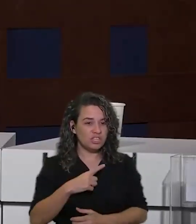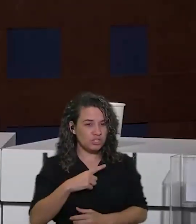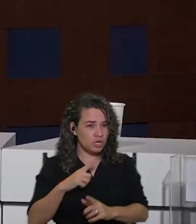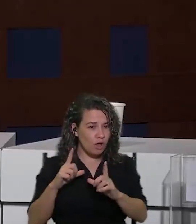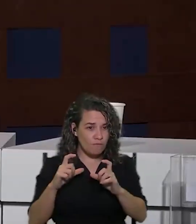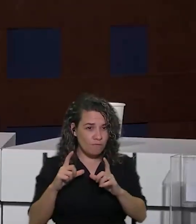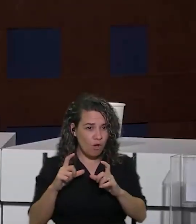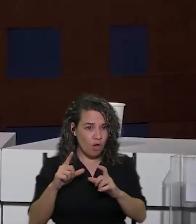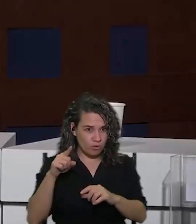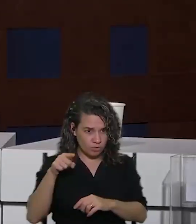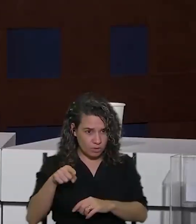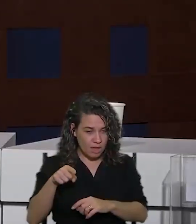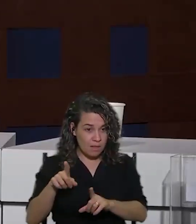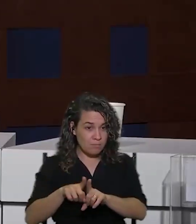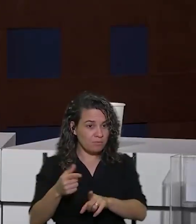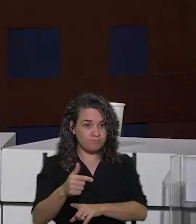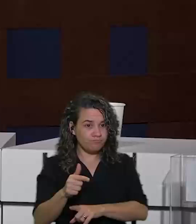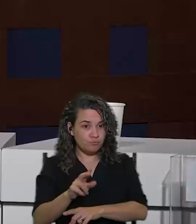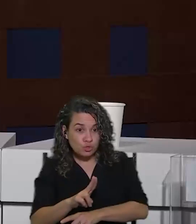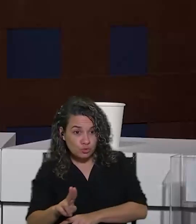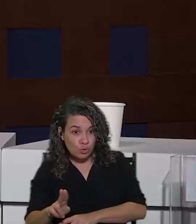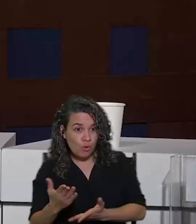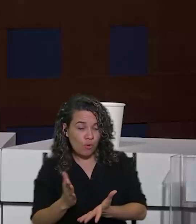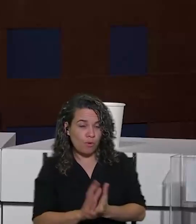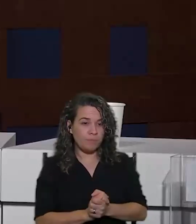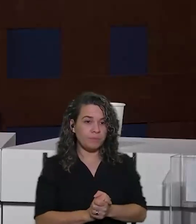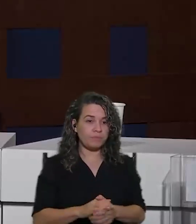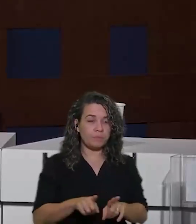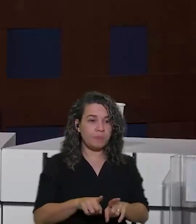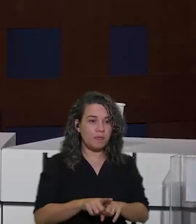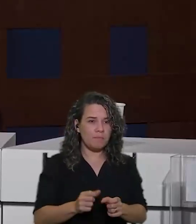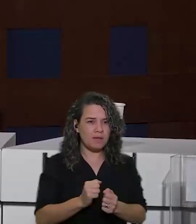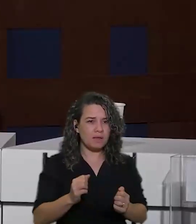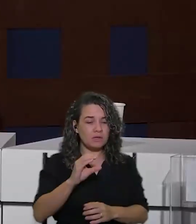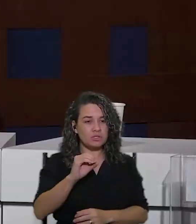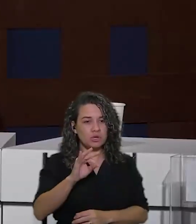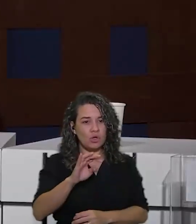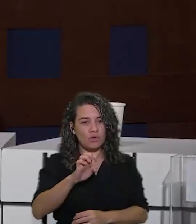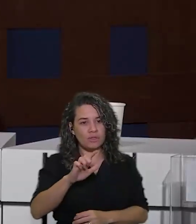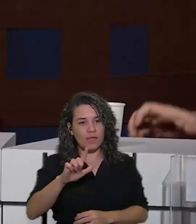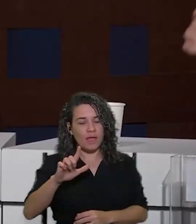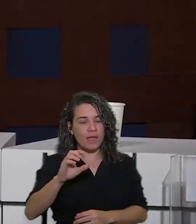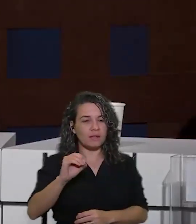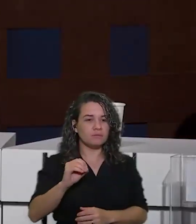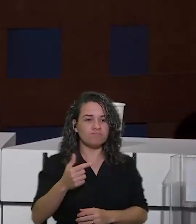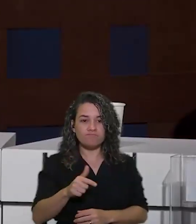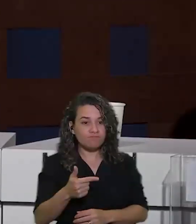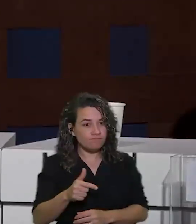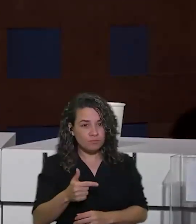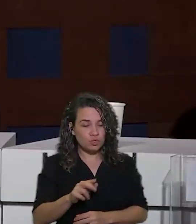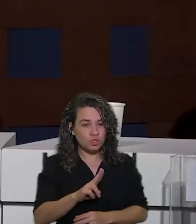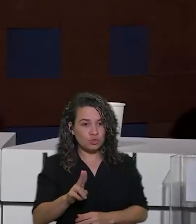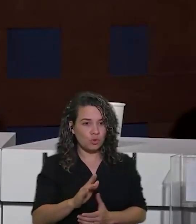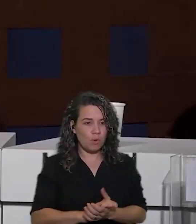sem nenhum nome dele, Grande Otelo também, em momentos ali no Cine Brasília. Então, nem eles tinham nome. Então, os estudantes falaram, então,